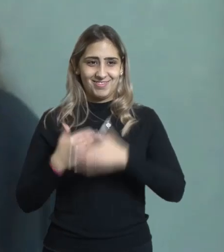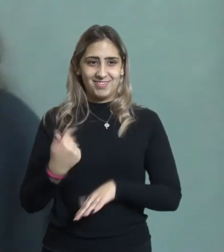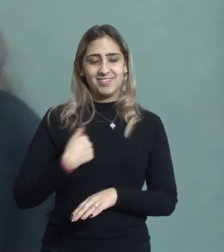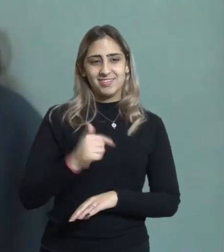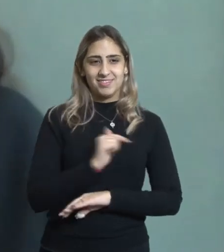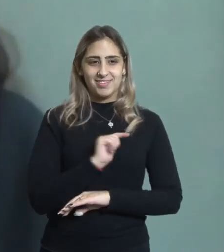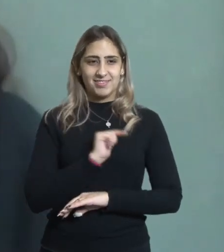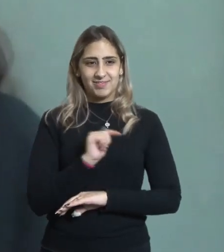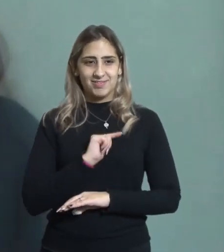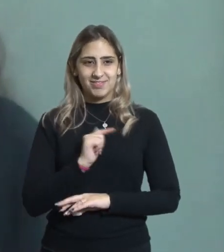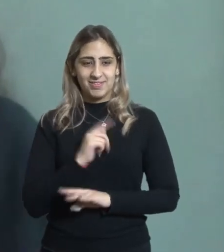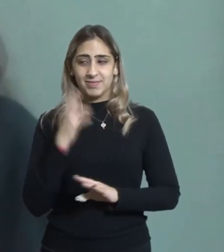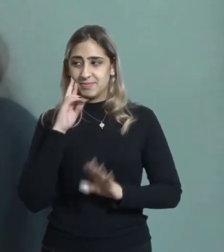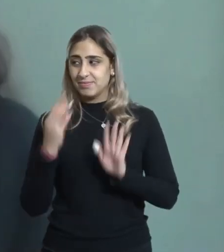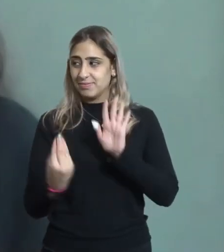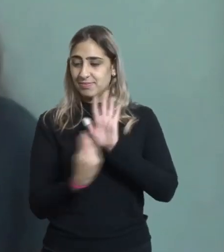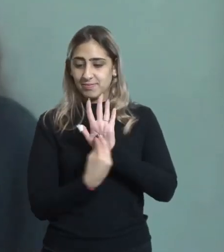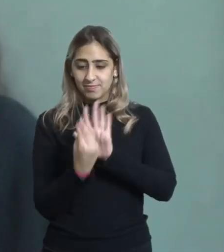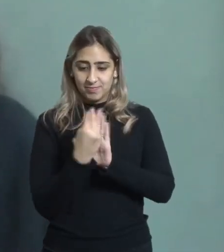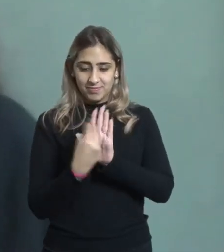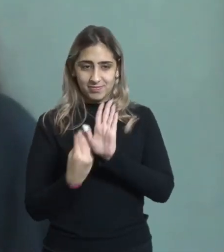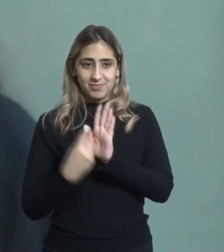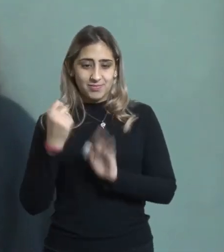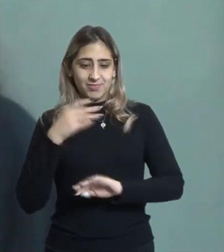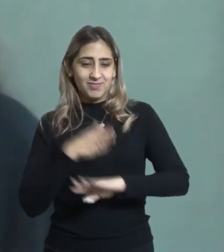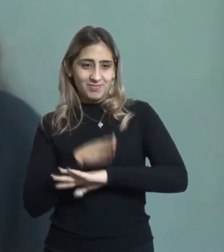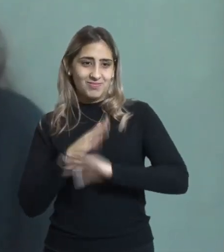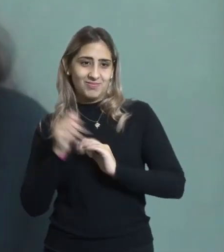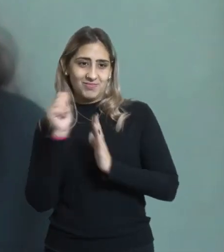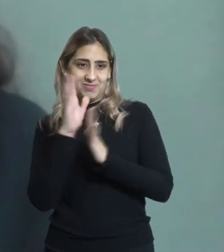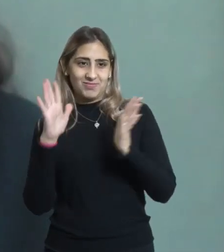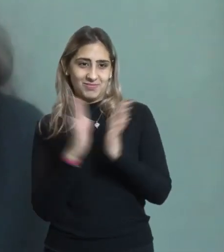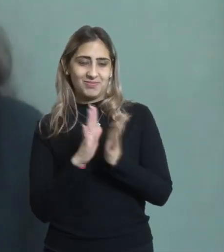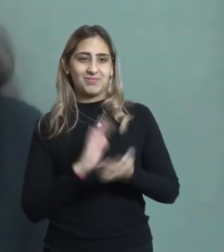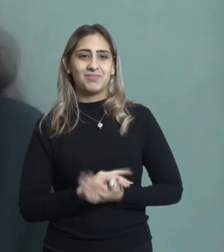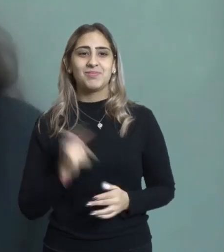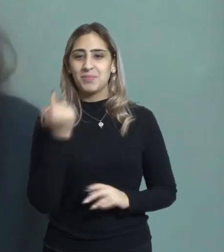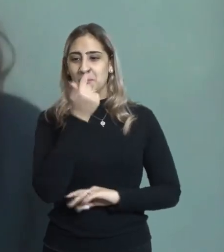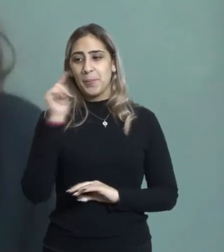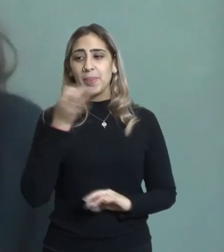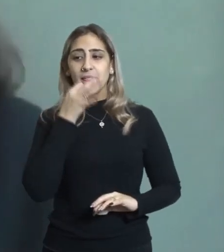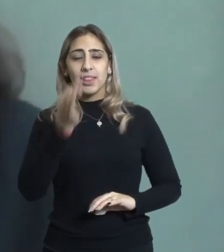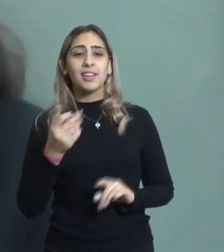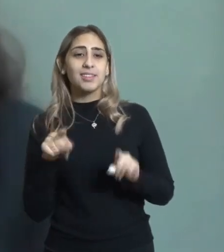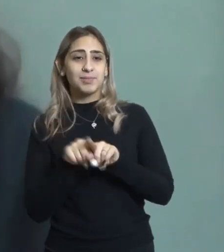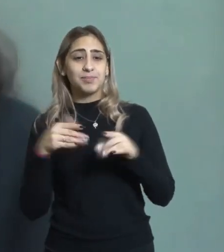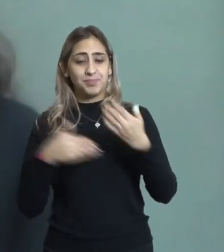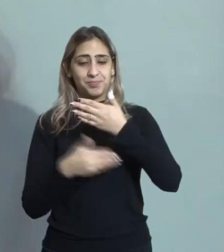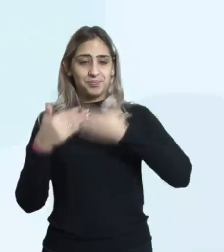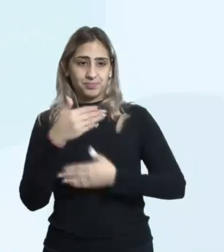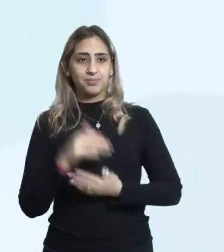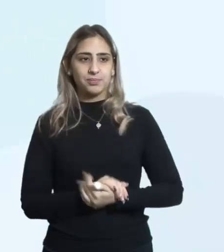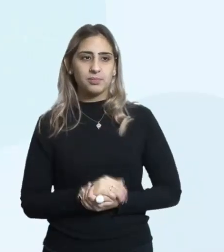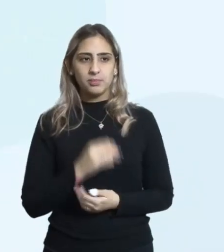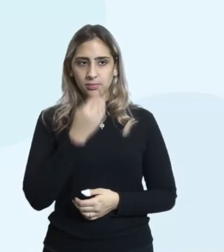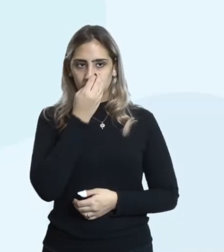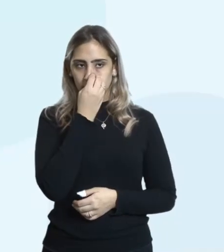tem um registro ali para poder participar da atividade. Outra sugestão, próximo slide,